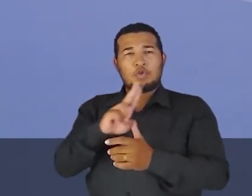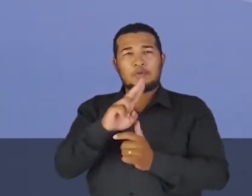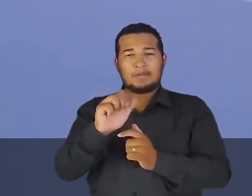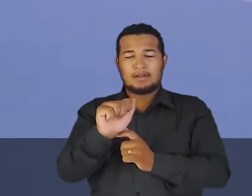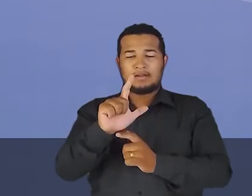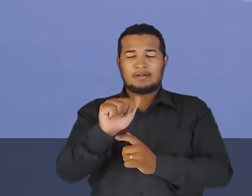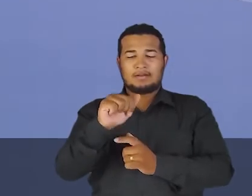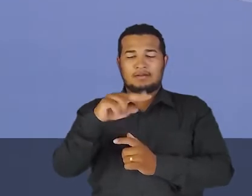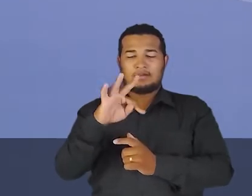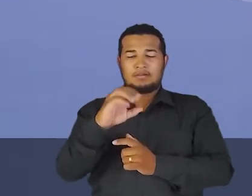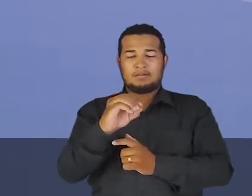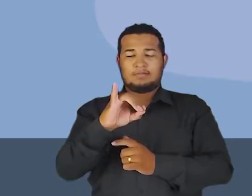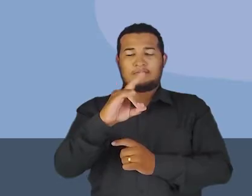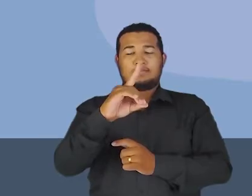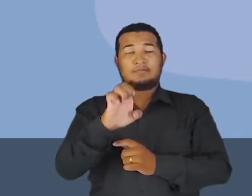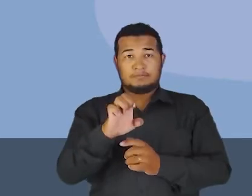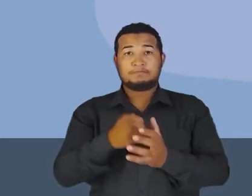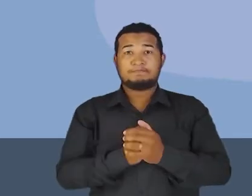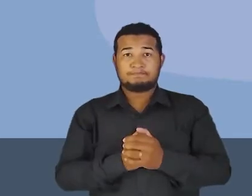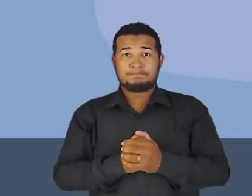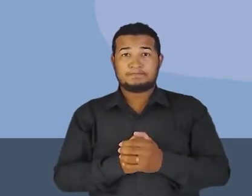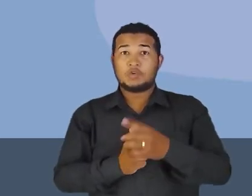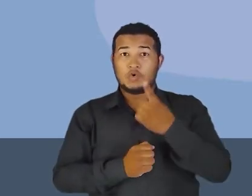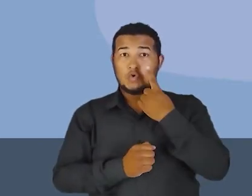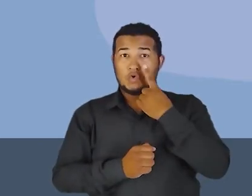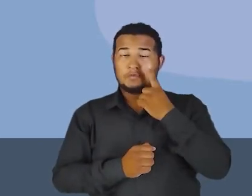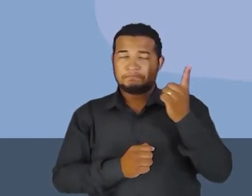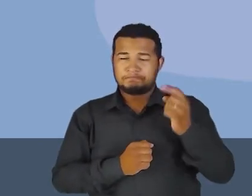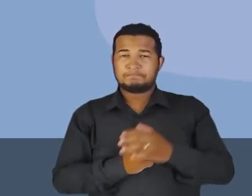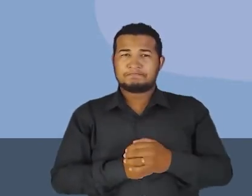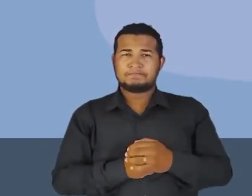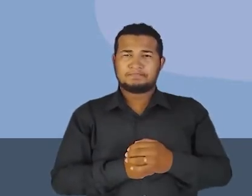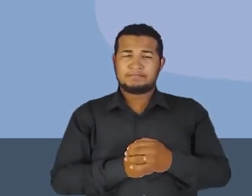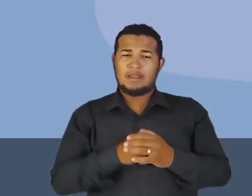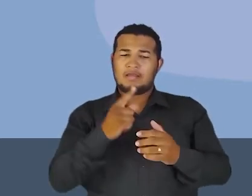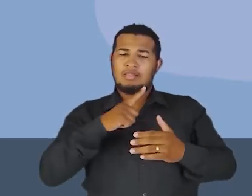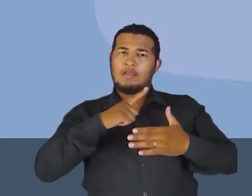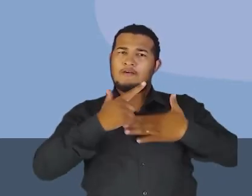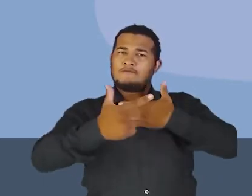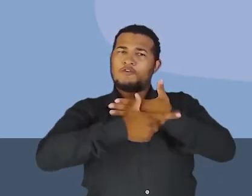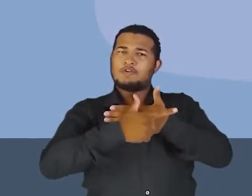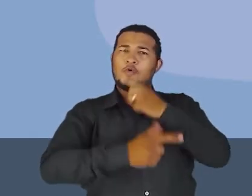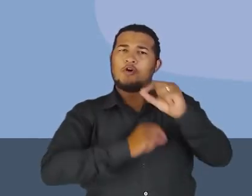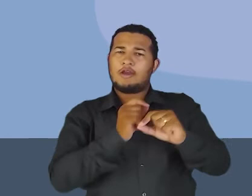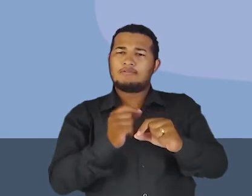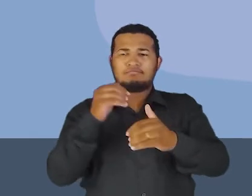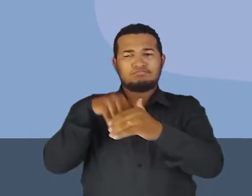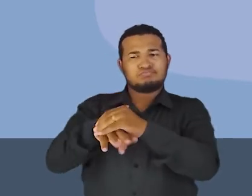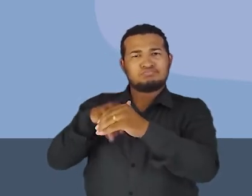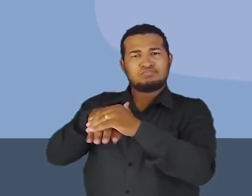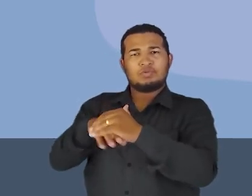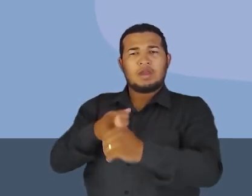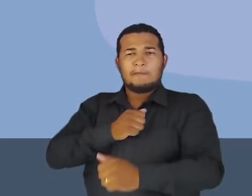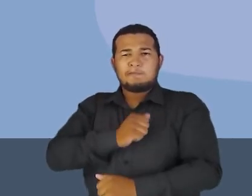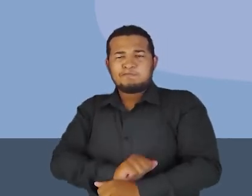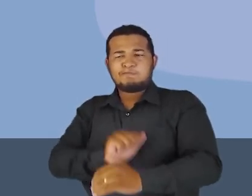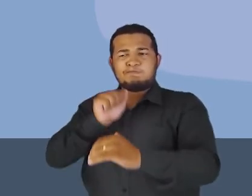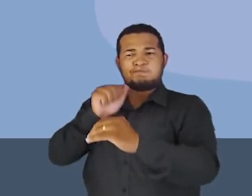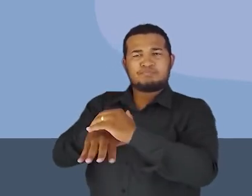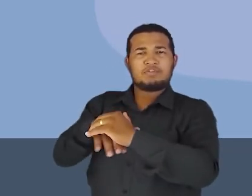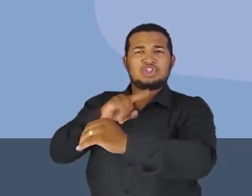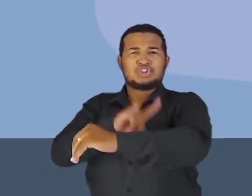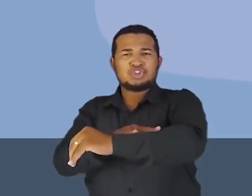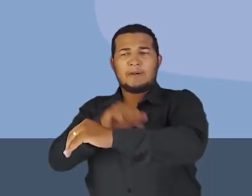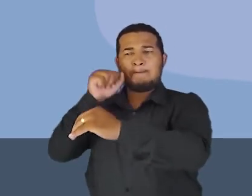Vamos analisar suas características? Observe, o alantoide, como eu disse, tem a função de armazenar excretas produzidas.